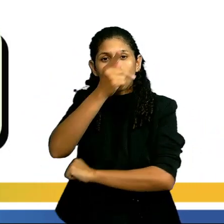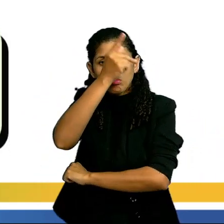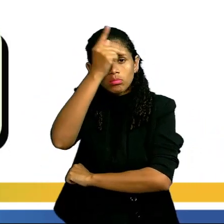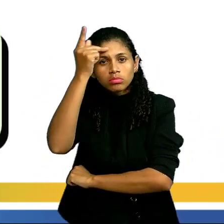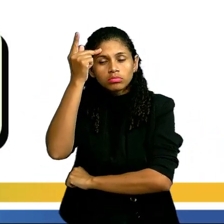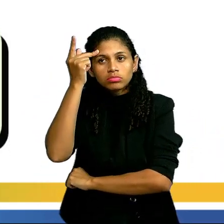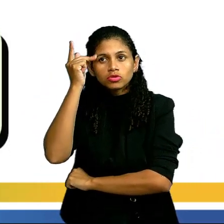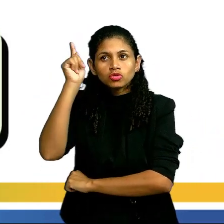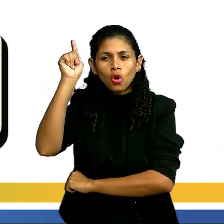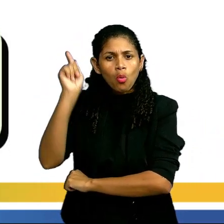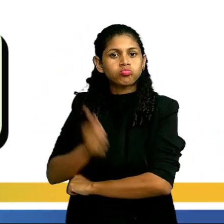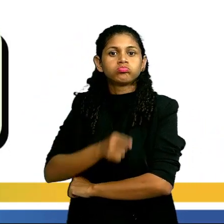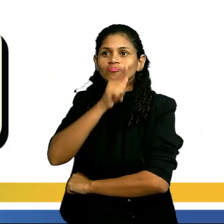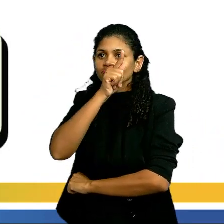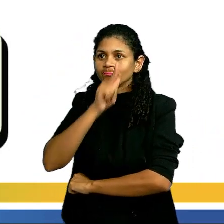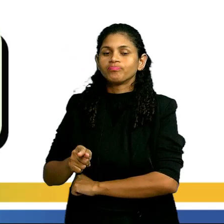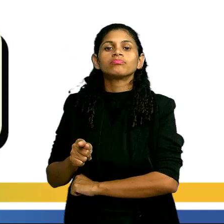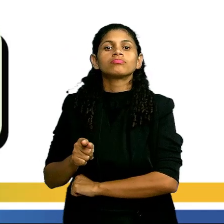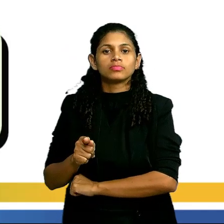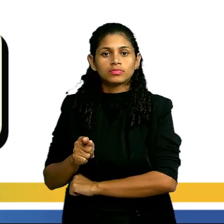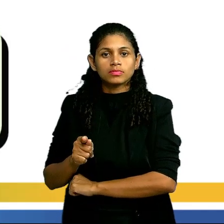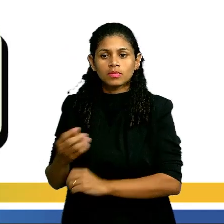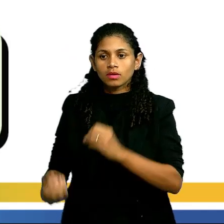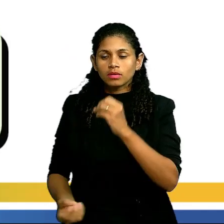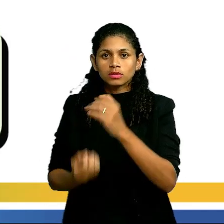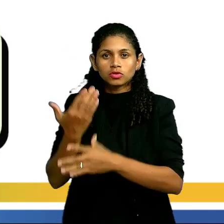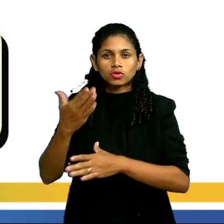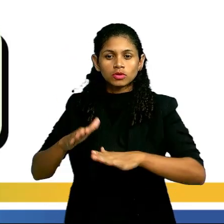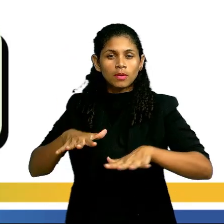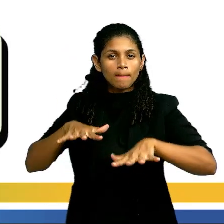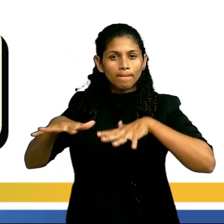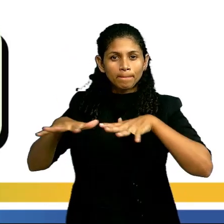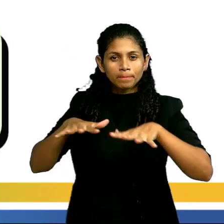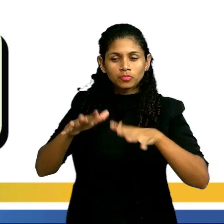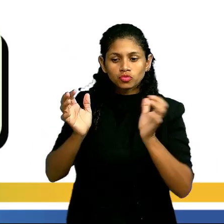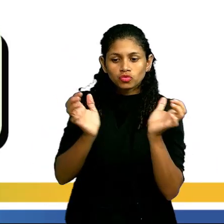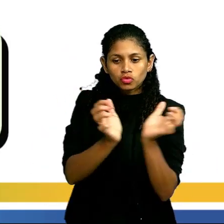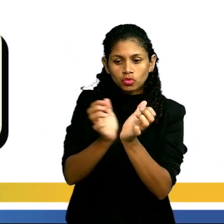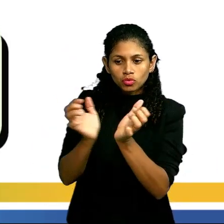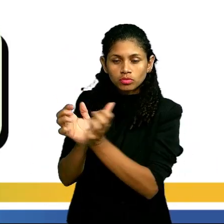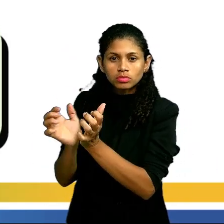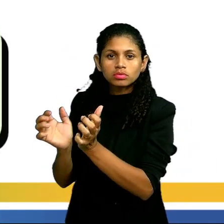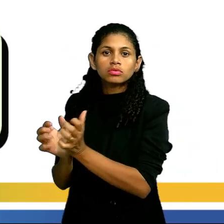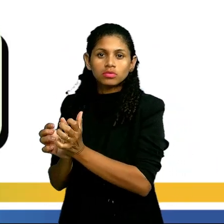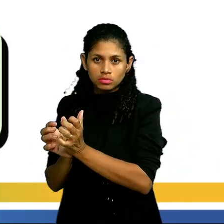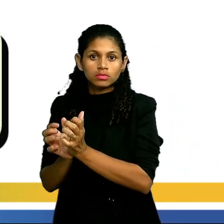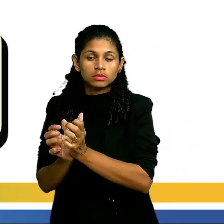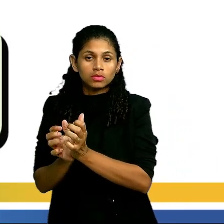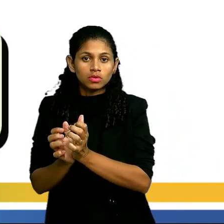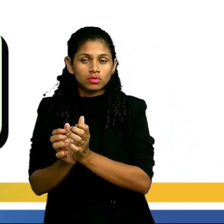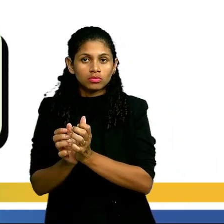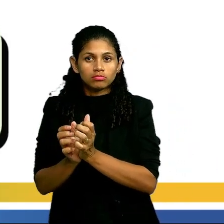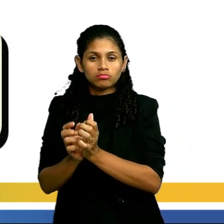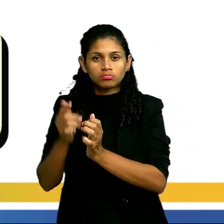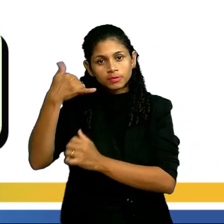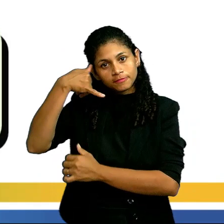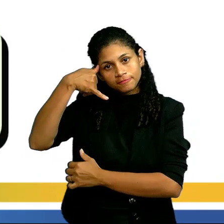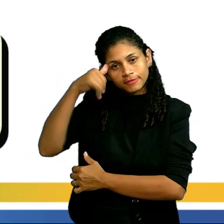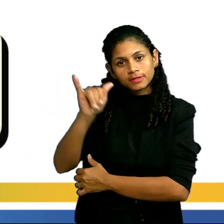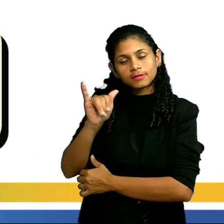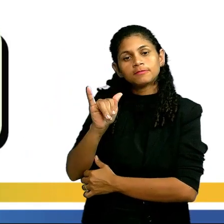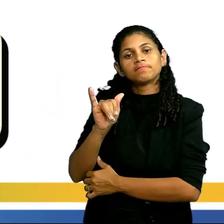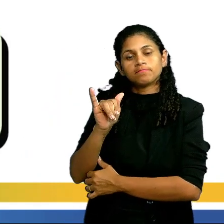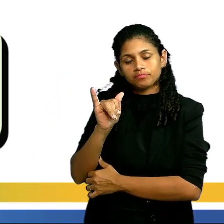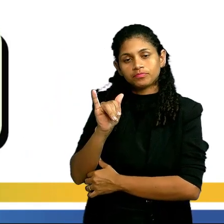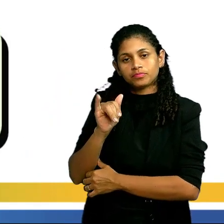vão surgir movimentos, como, por exemplo, o movimento hippie, o movimento beat, o movimento punk, dentre outros.